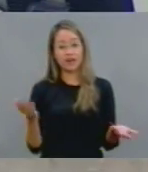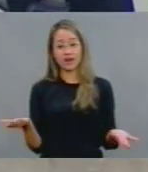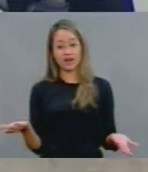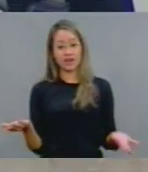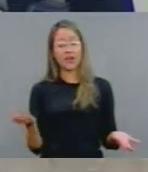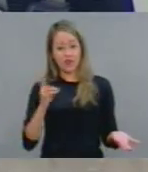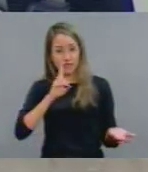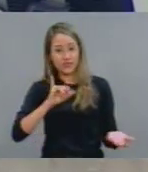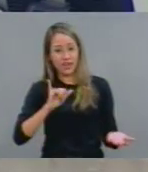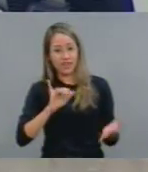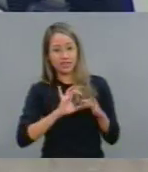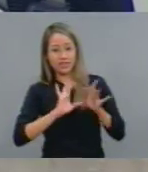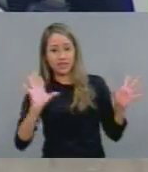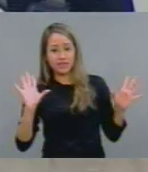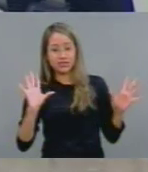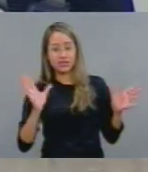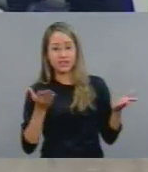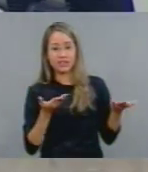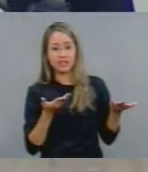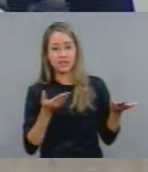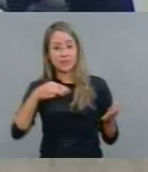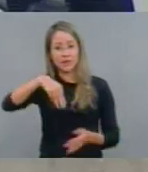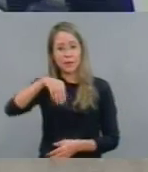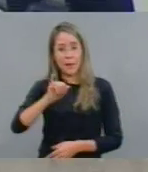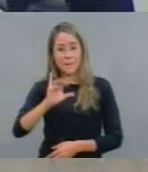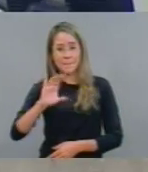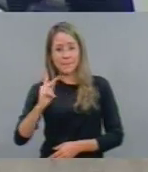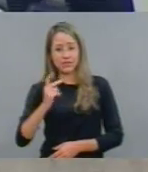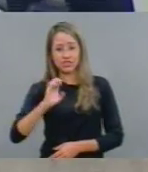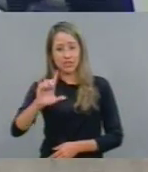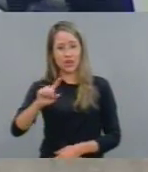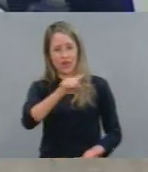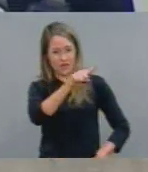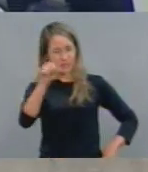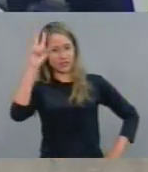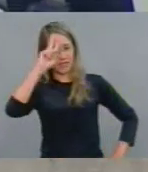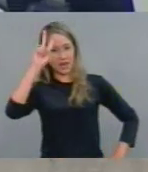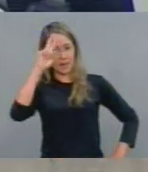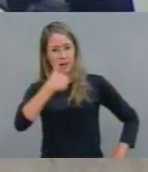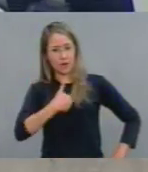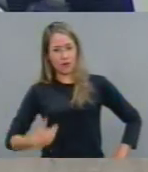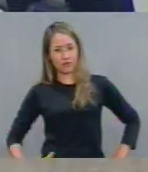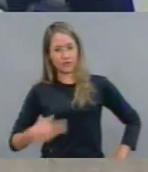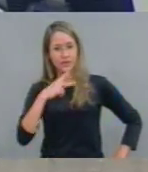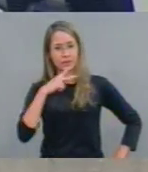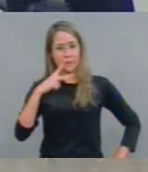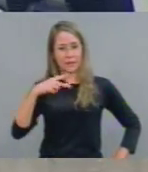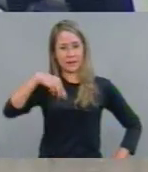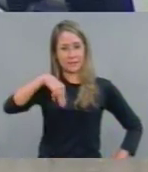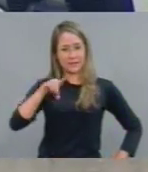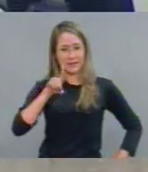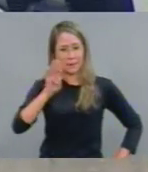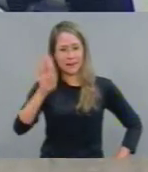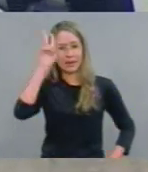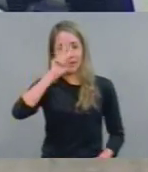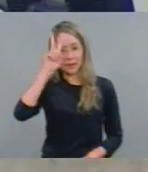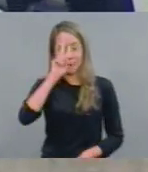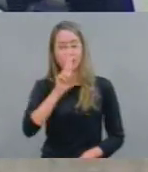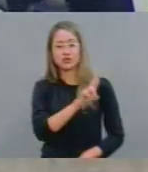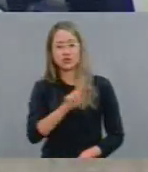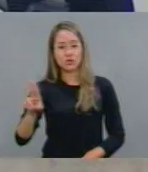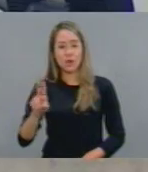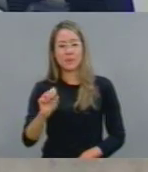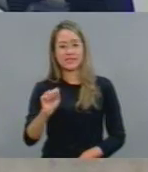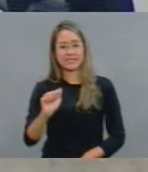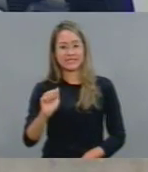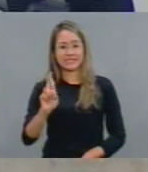tomar de conta? Vocês se lembram do governo do PMDB? Quem é que não se lembra do Sarney? Que você tomava uma